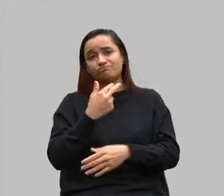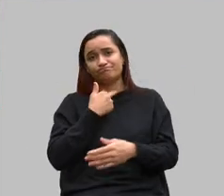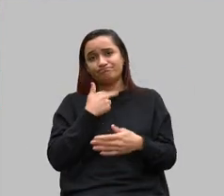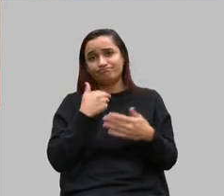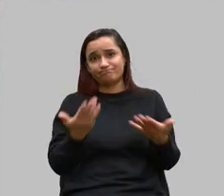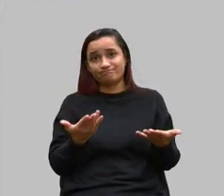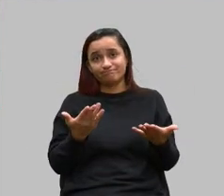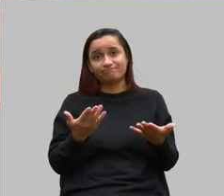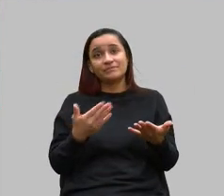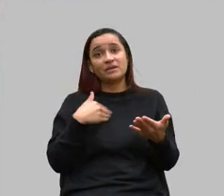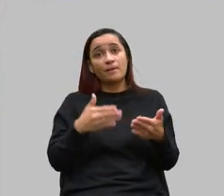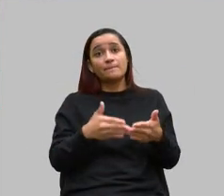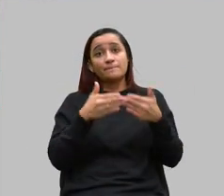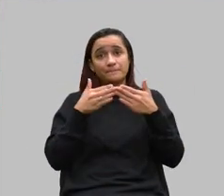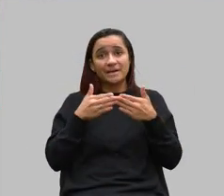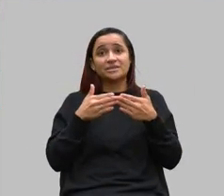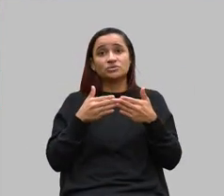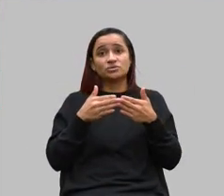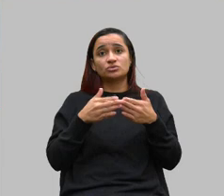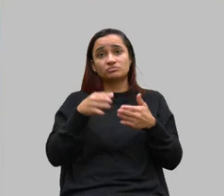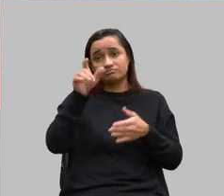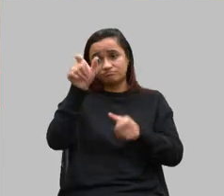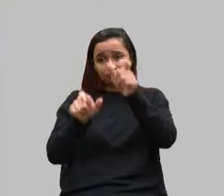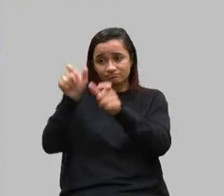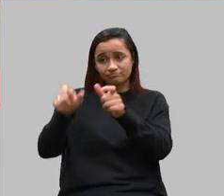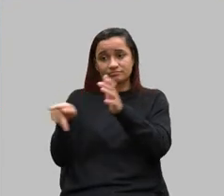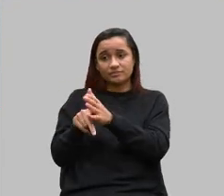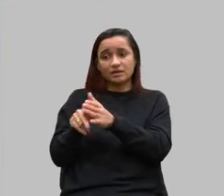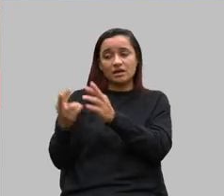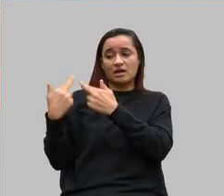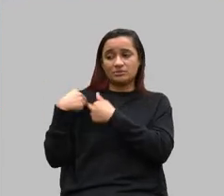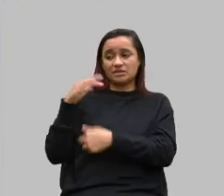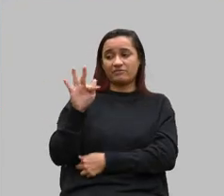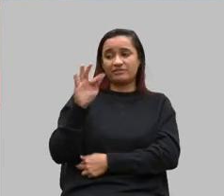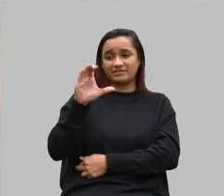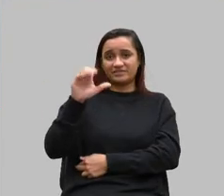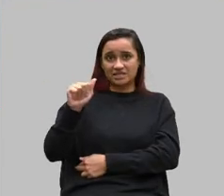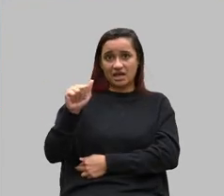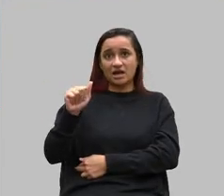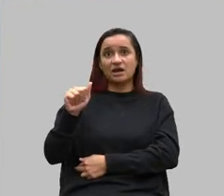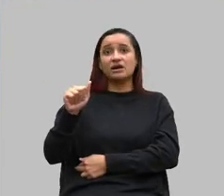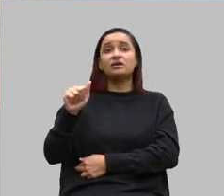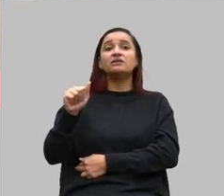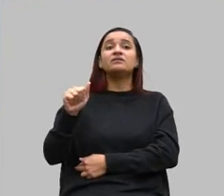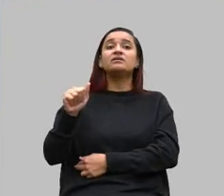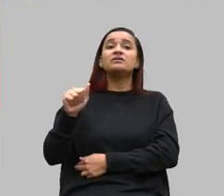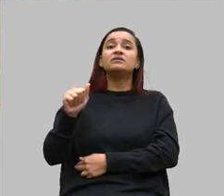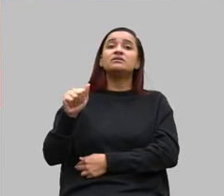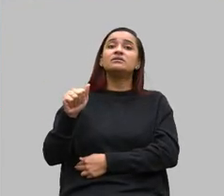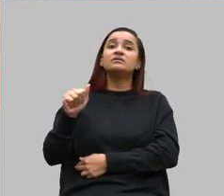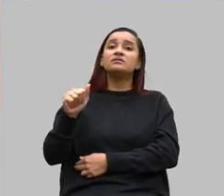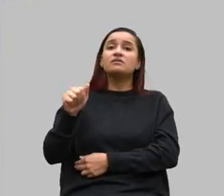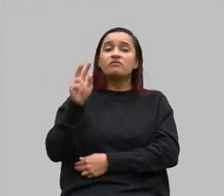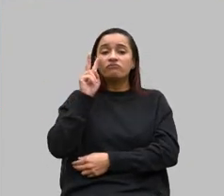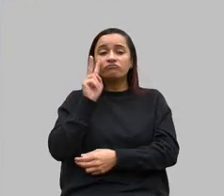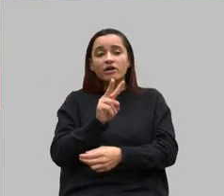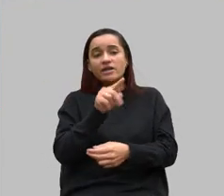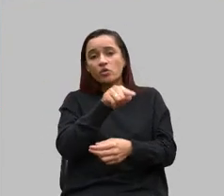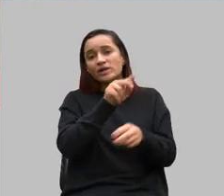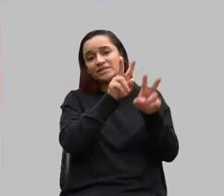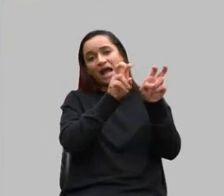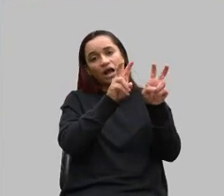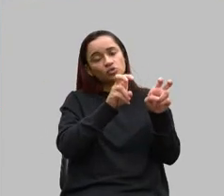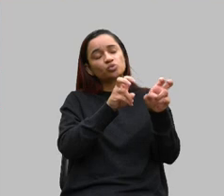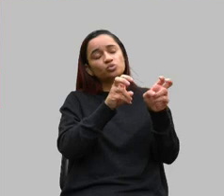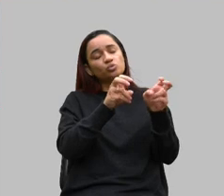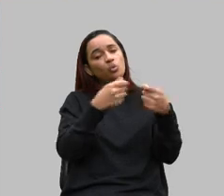executando então eu peço que os dirigentes da fc para concluir que eles pois não que eles vejam esse assunto com